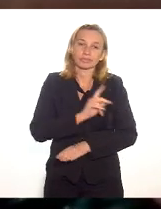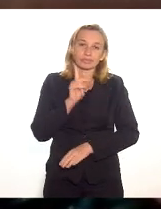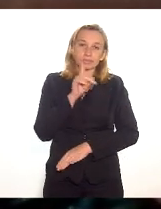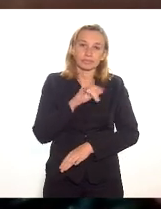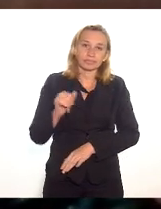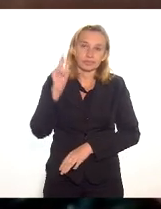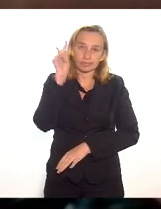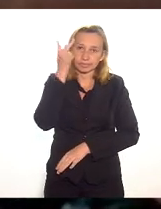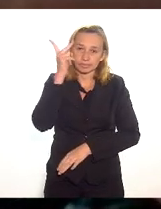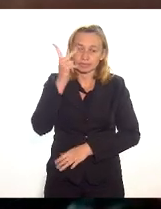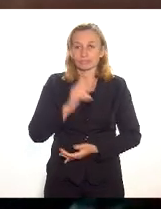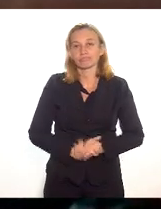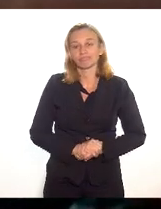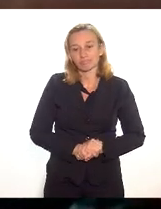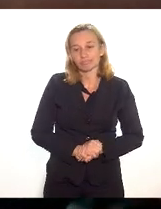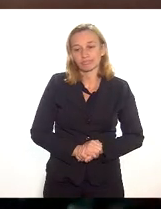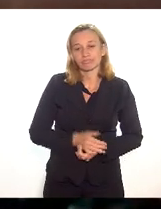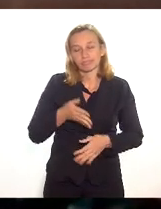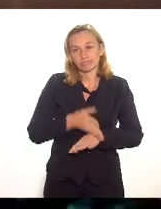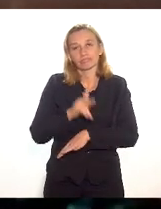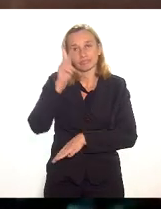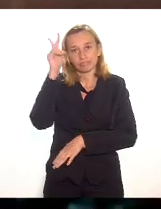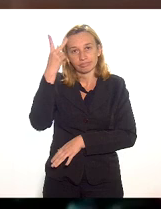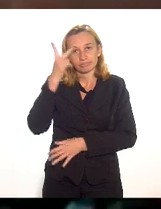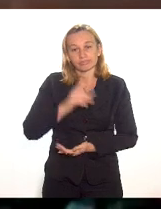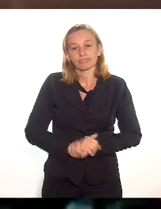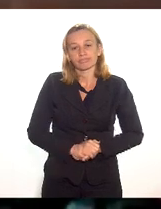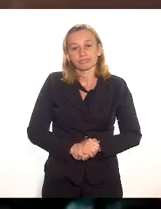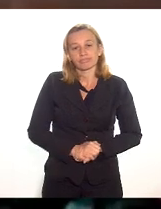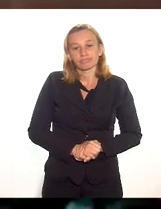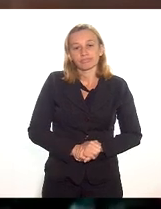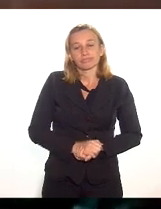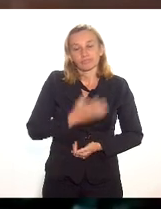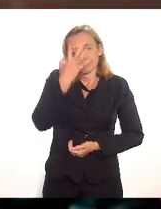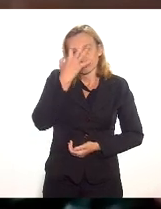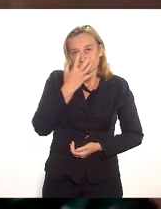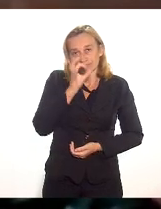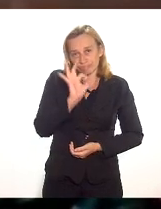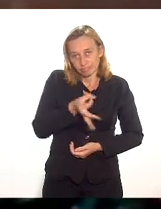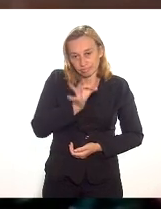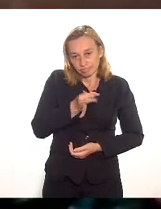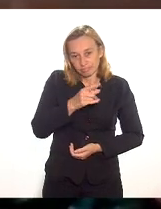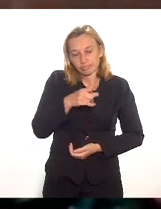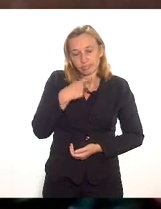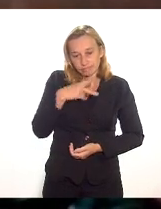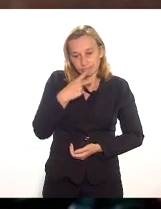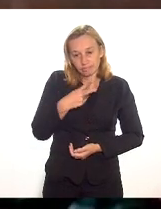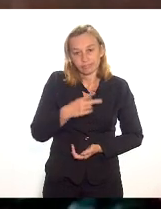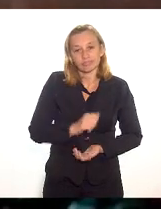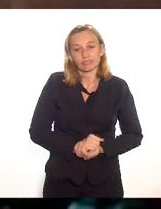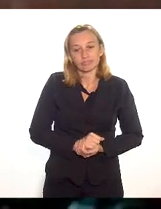histórico. Entramos para a história... Digo com toda certeza, deputado Rubens Bontempo,